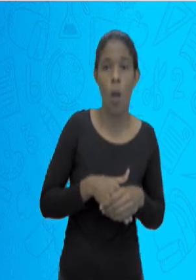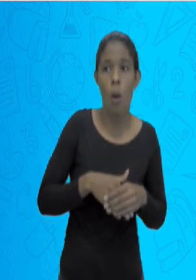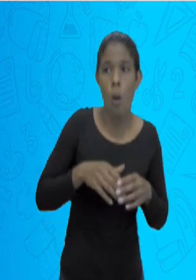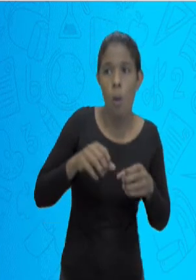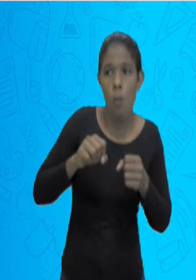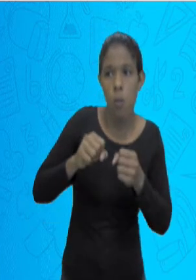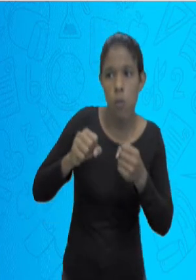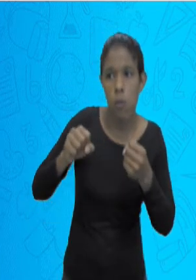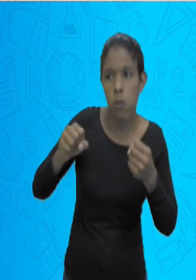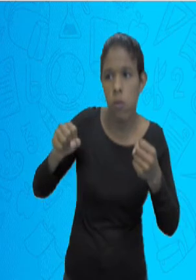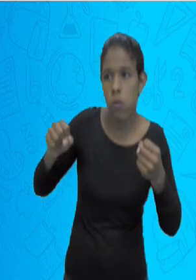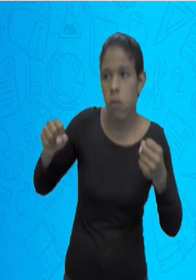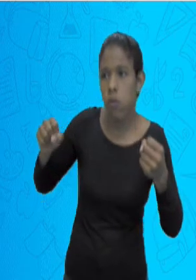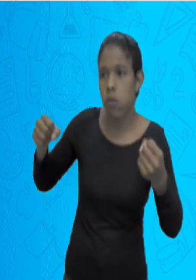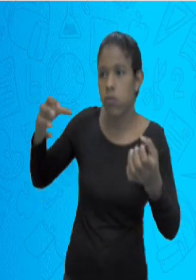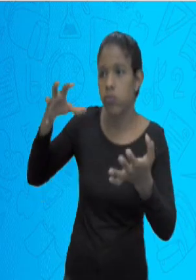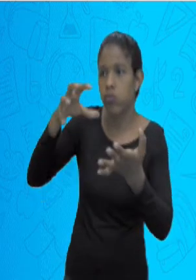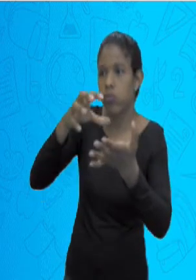Europa,